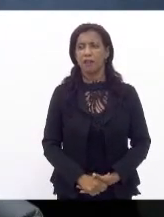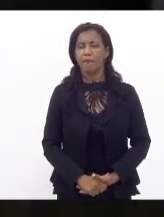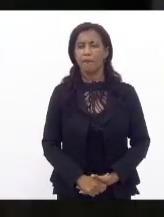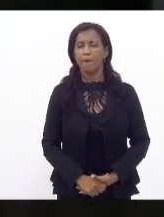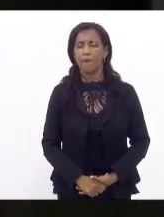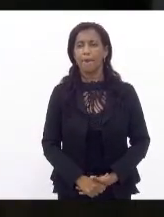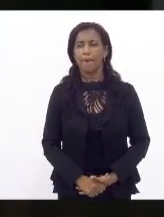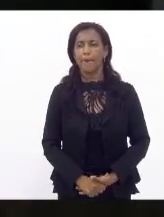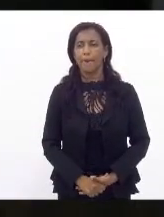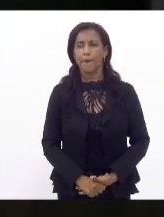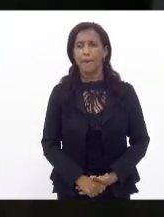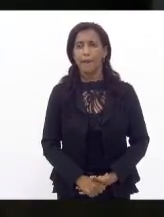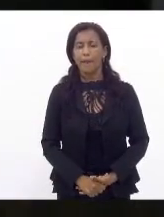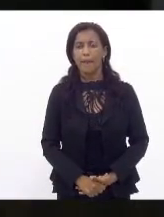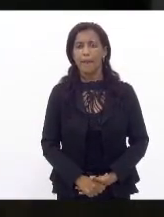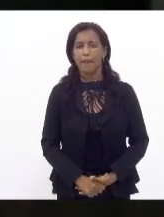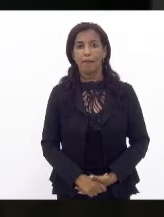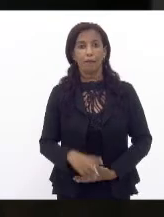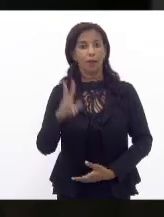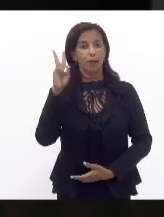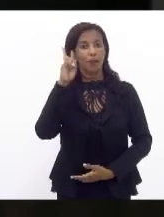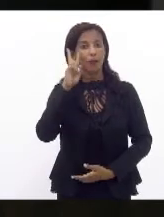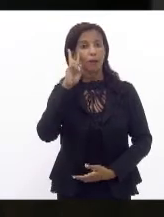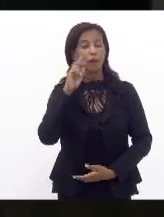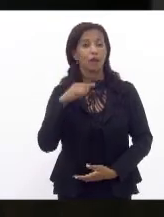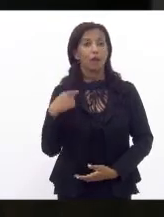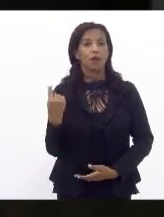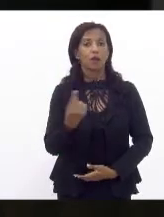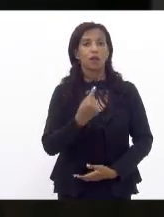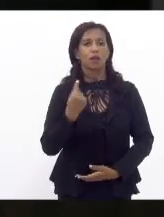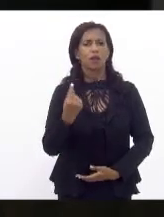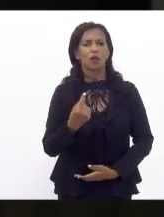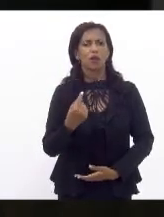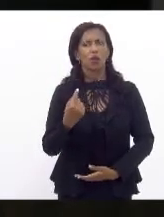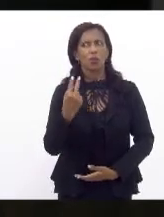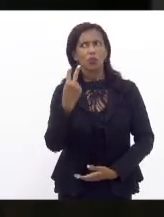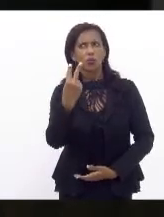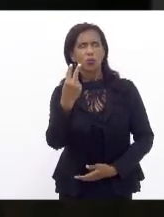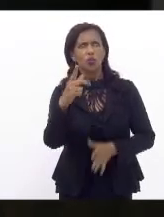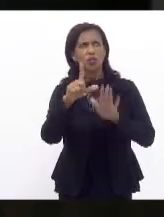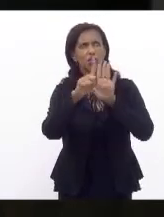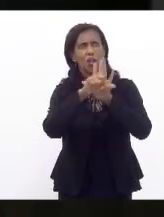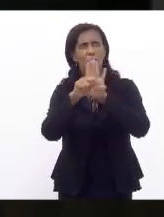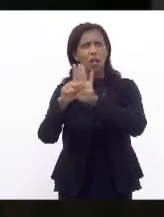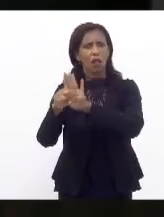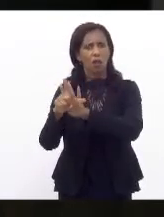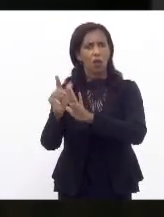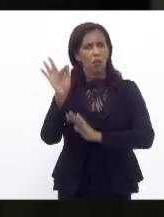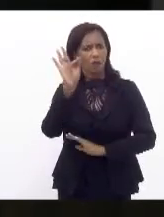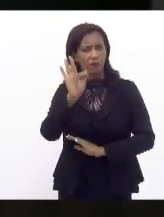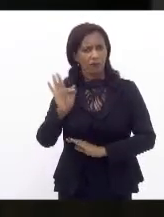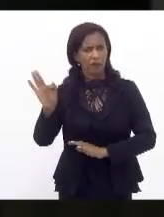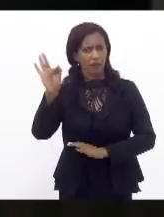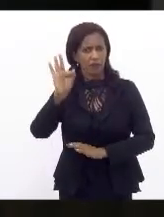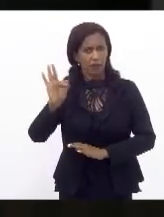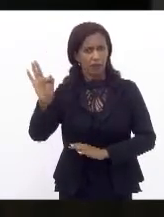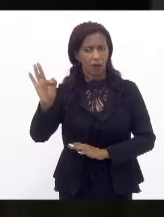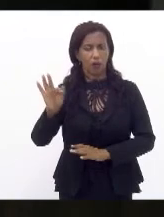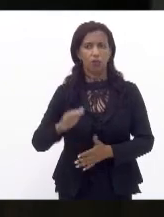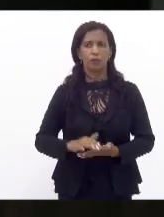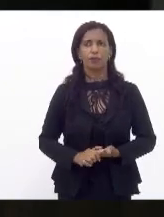Obrigado, deputado Bruno. Vale lembrar que nós temos já duas leis aprovadas, uma de âmbito federal, que